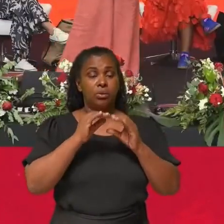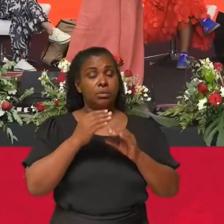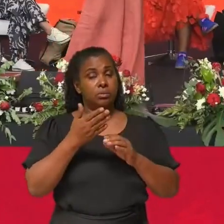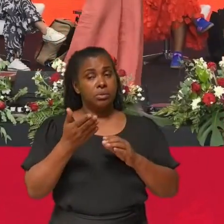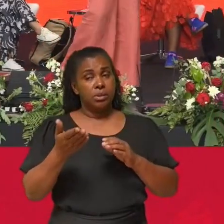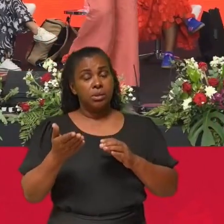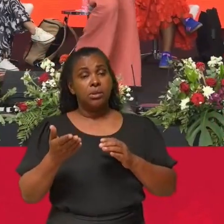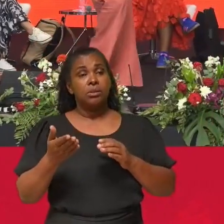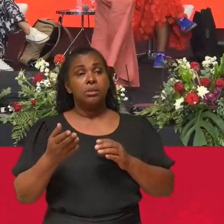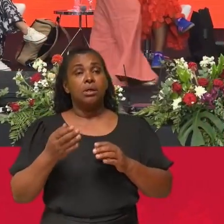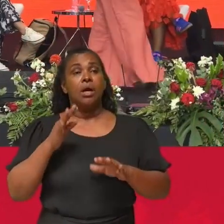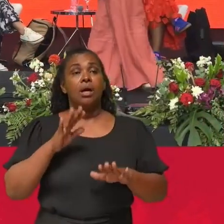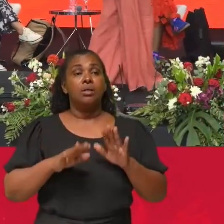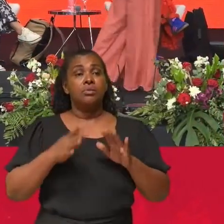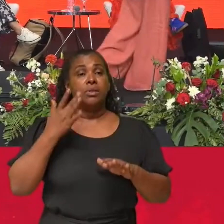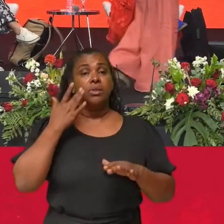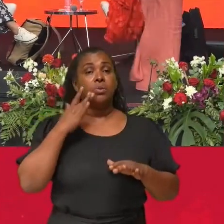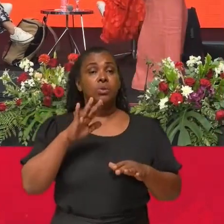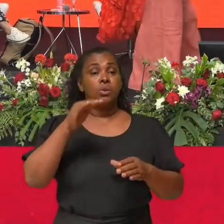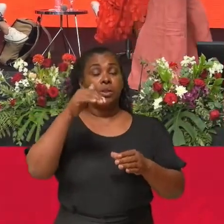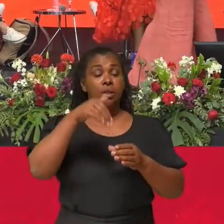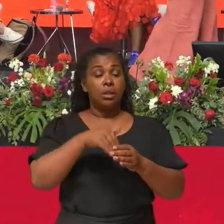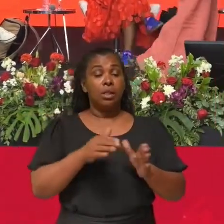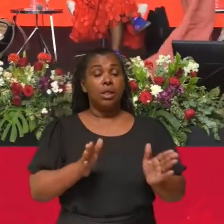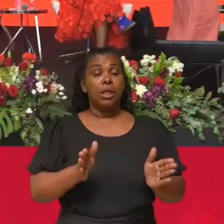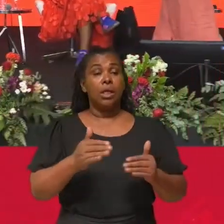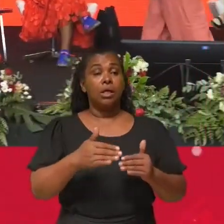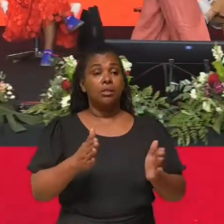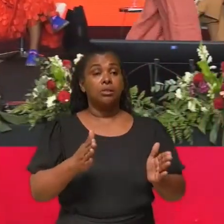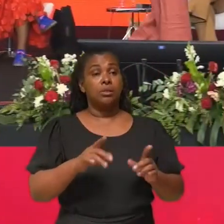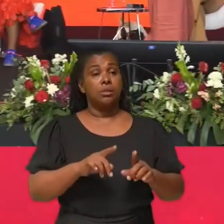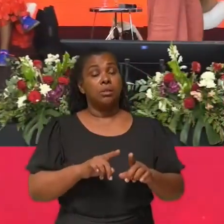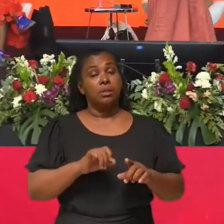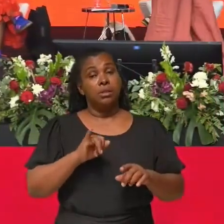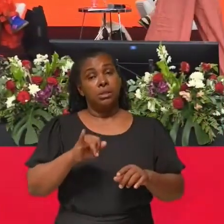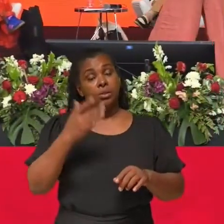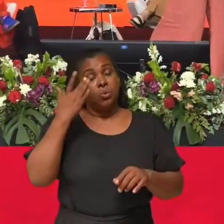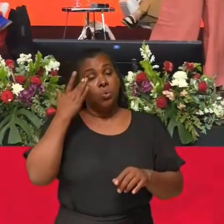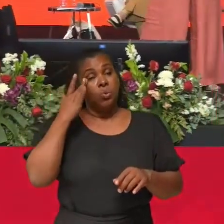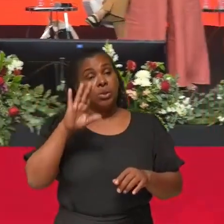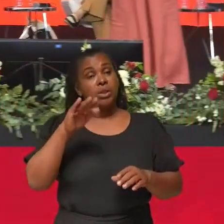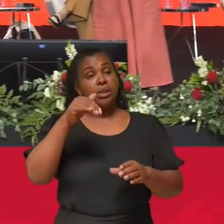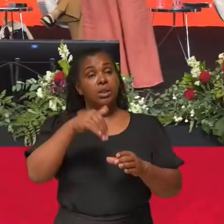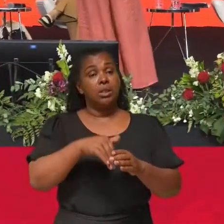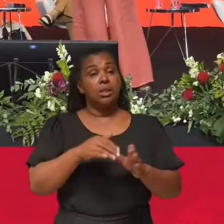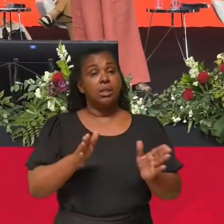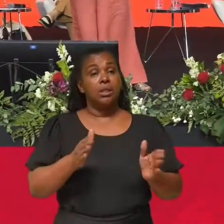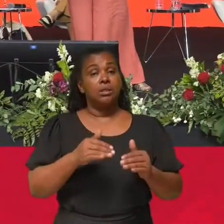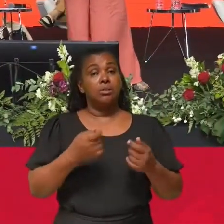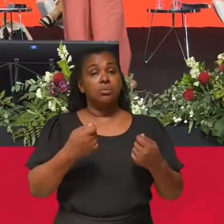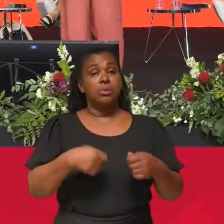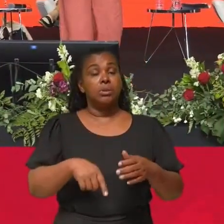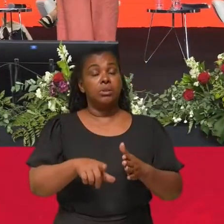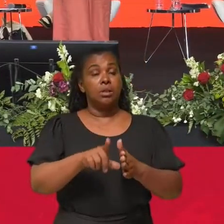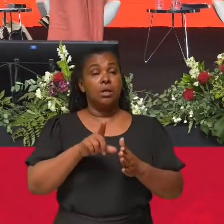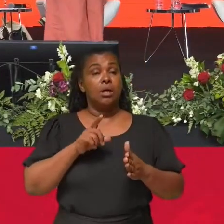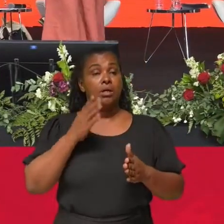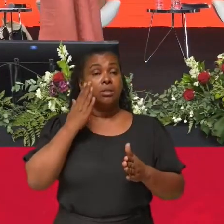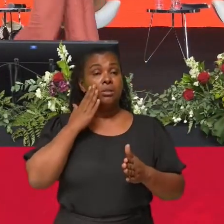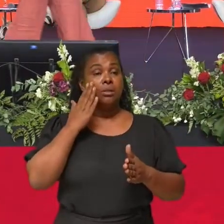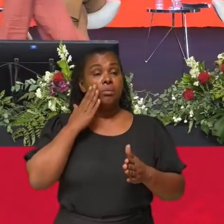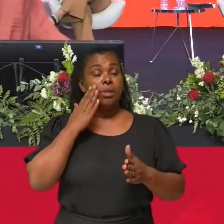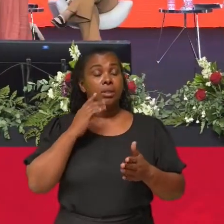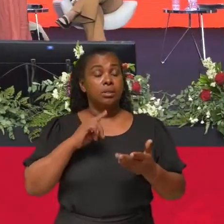o que tem dentro dessa caixa. Se eu não sei o que eu tenho dentro dessa caixa, eu preciso saber que são as circunstâncias que vão